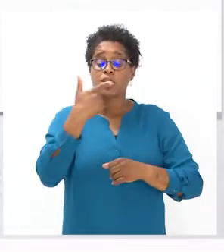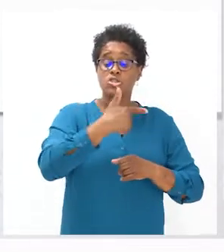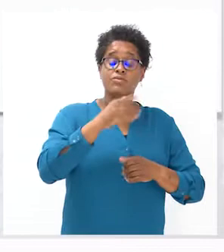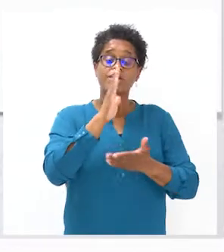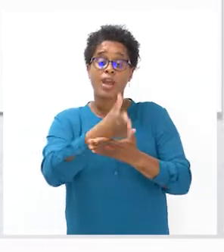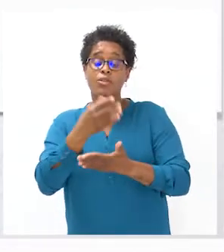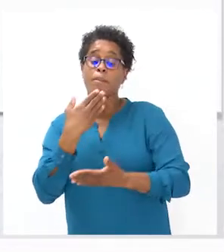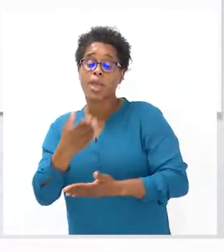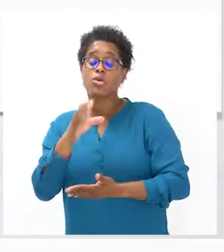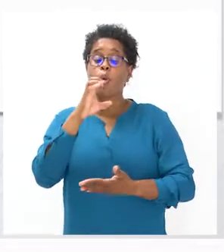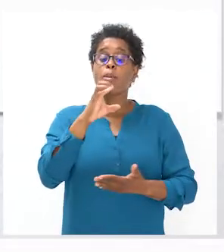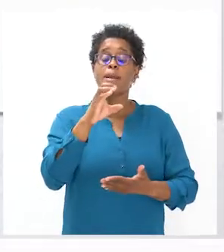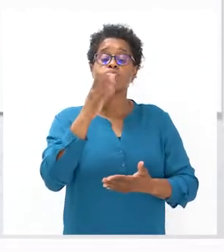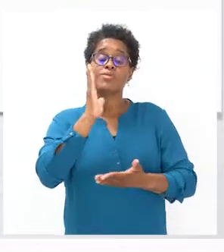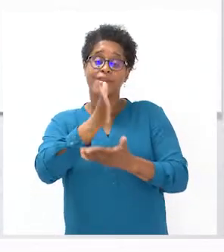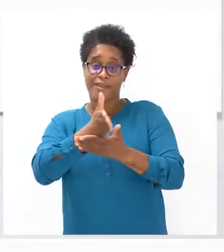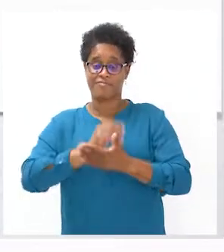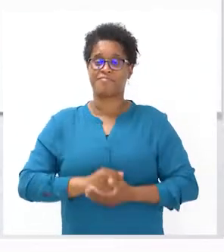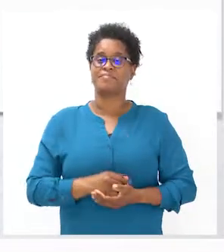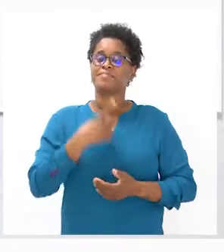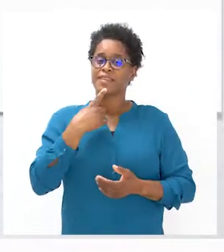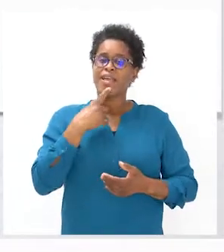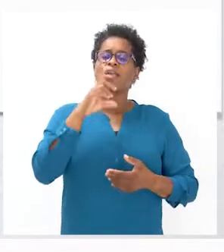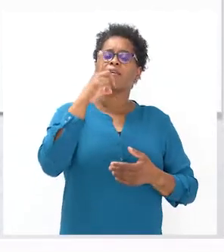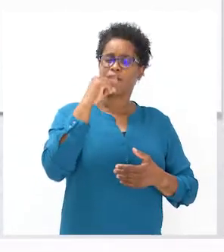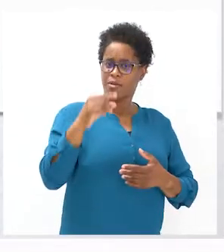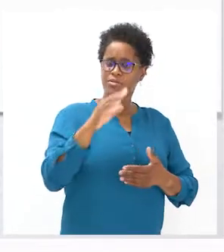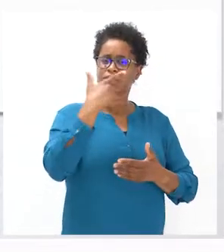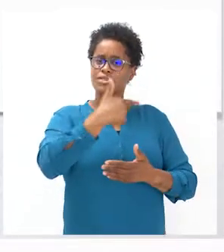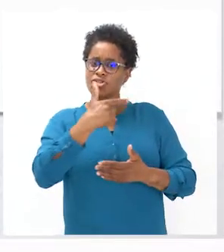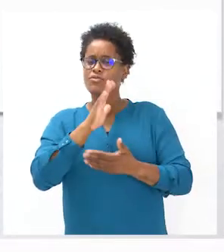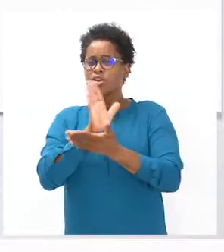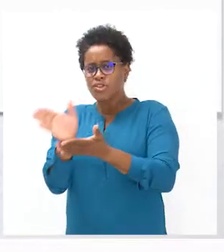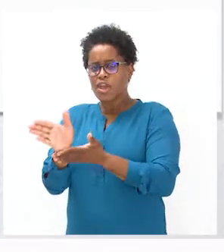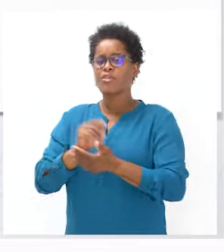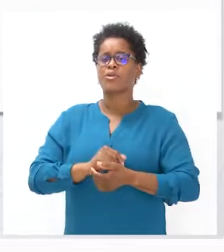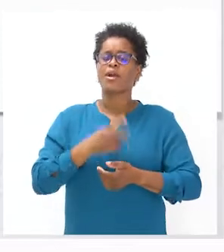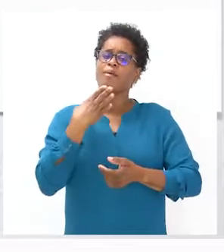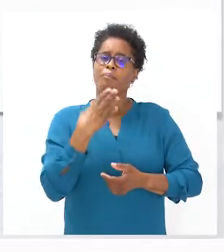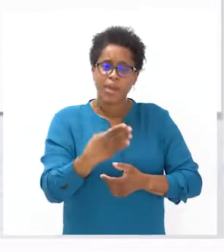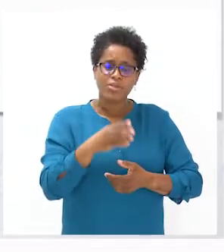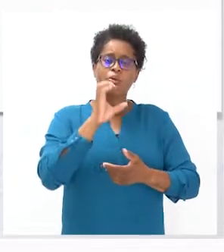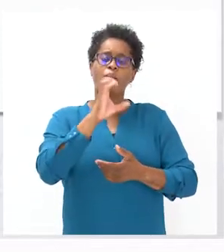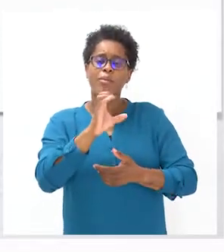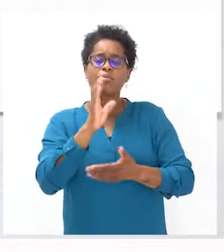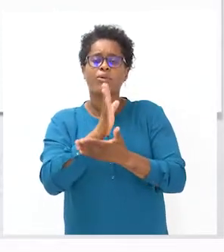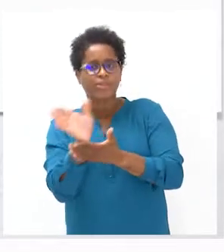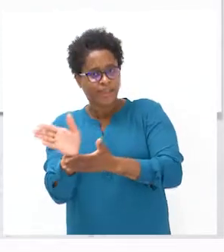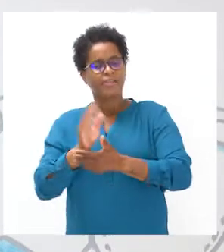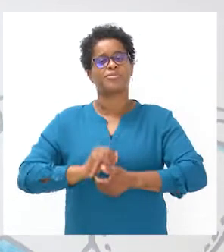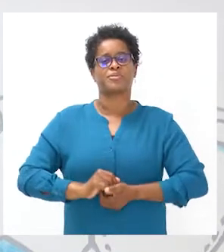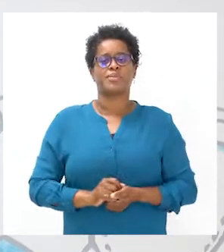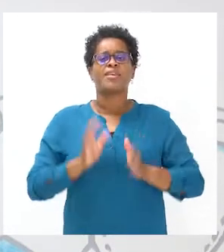pede complemento direto, muito bem. E o transitivo indireto? Pede complemento